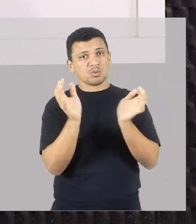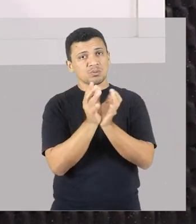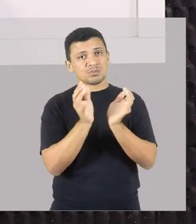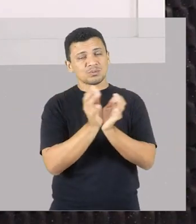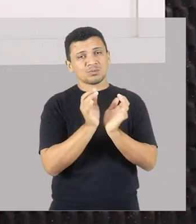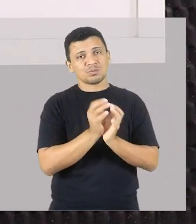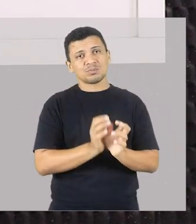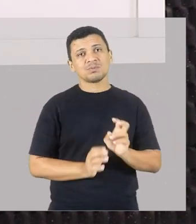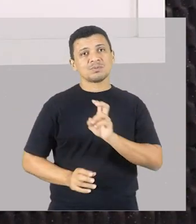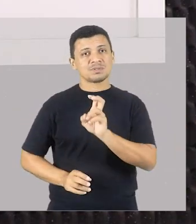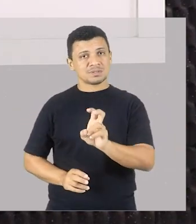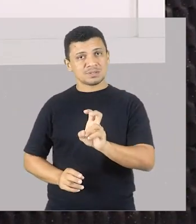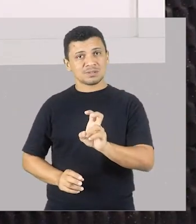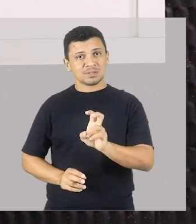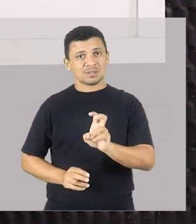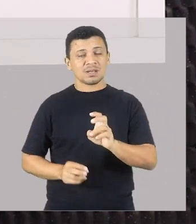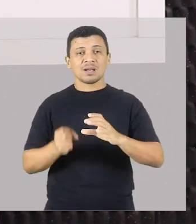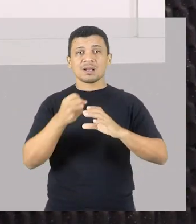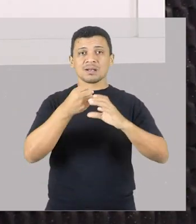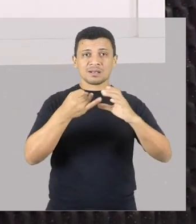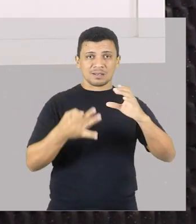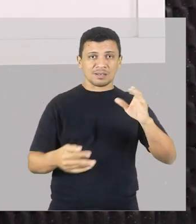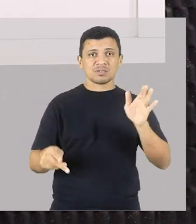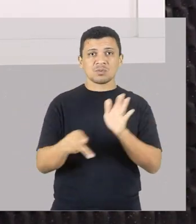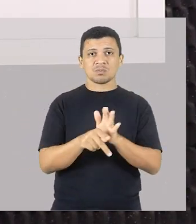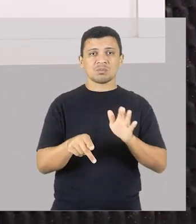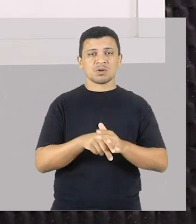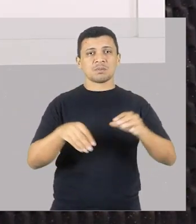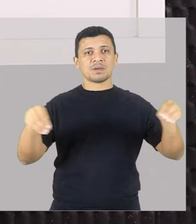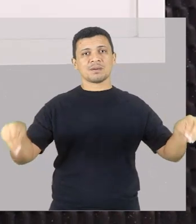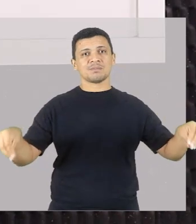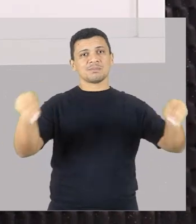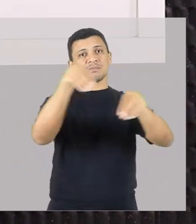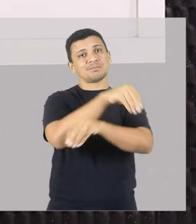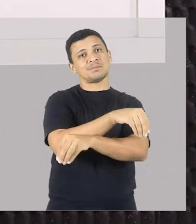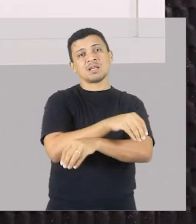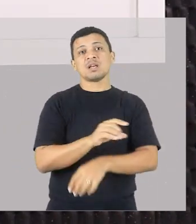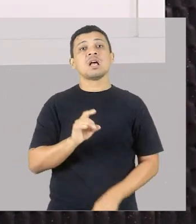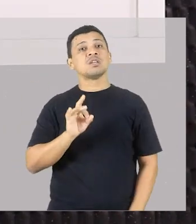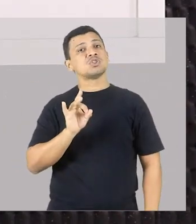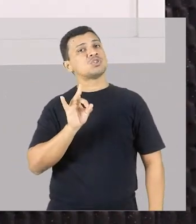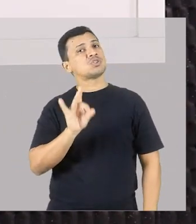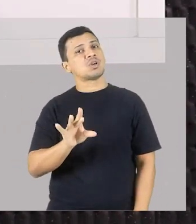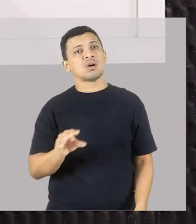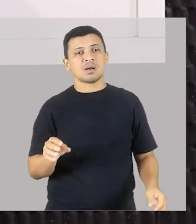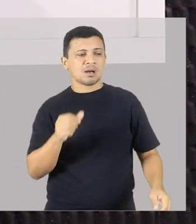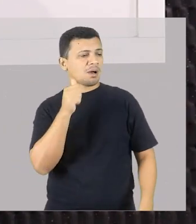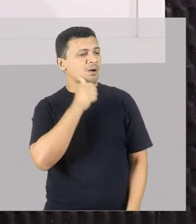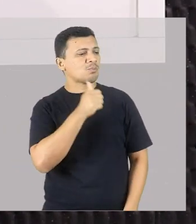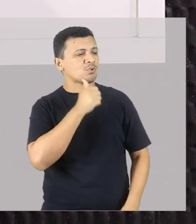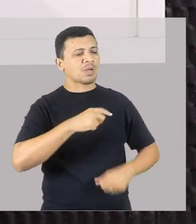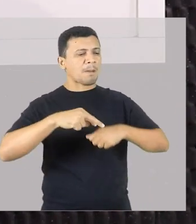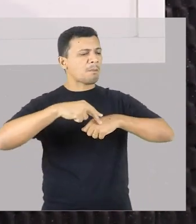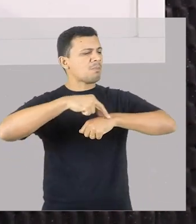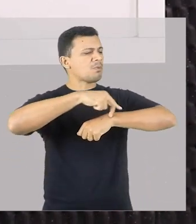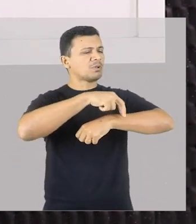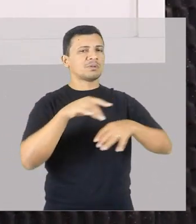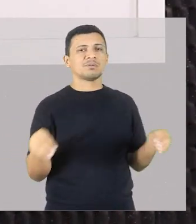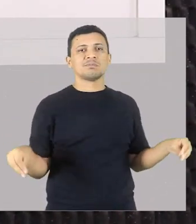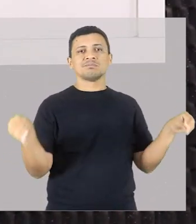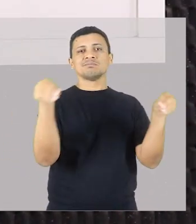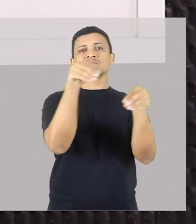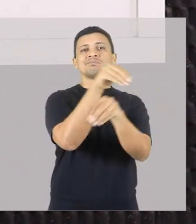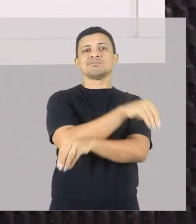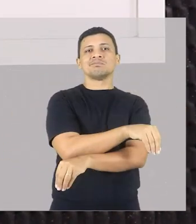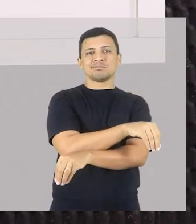Então, isso caracteriza um problema de quê? De permutação. Basta você trocar as modelos de lugar. Perceba que a